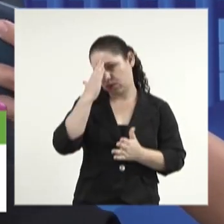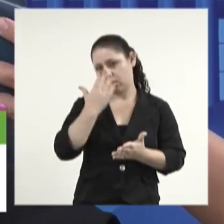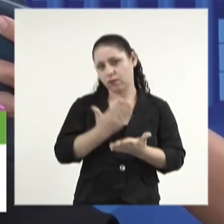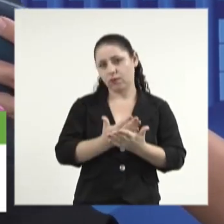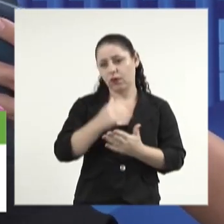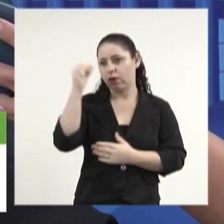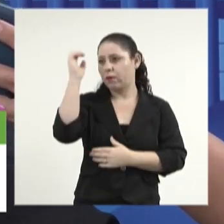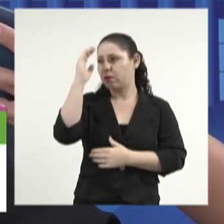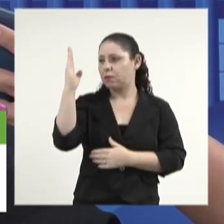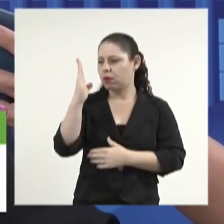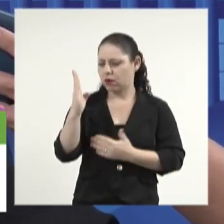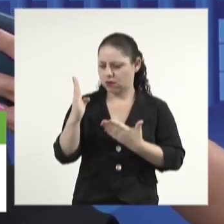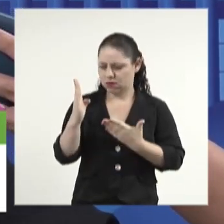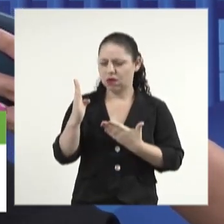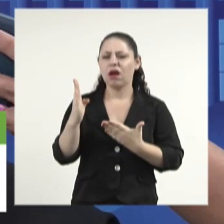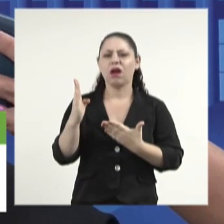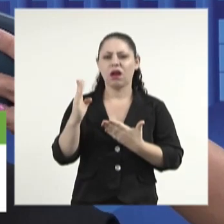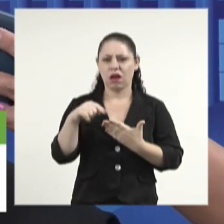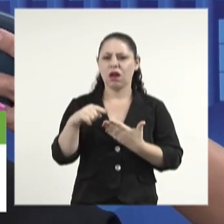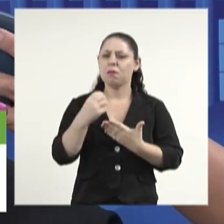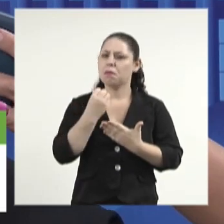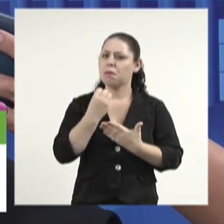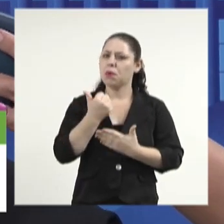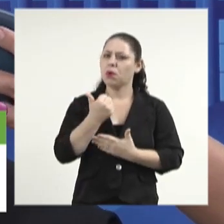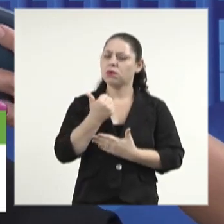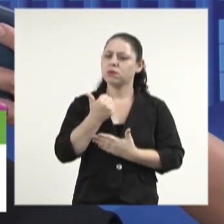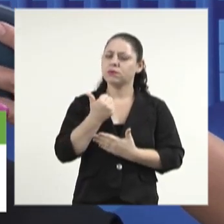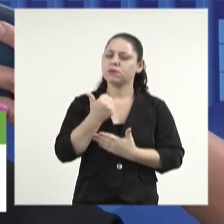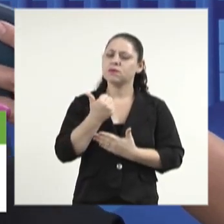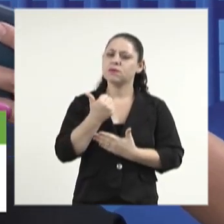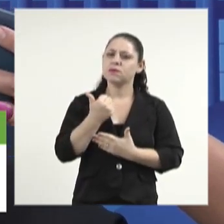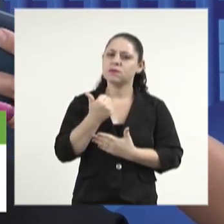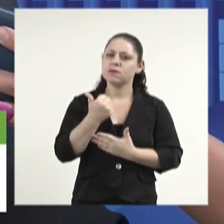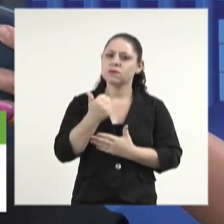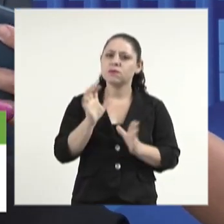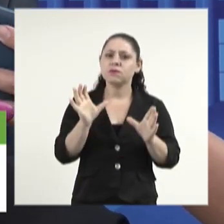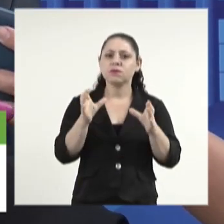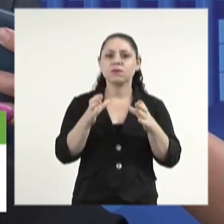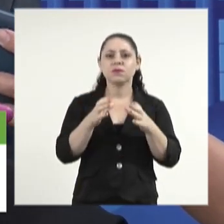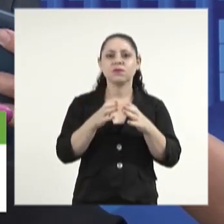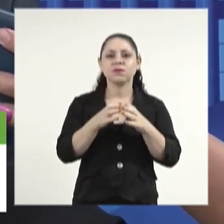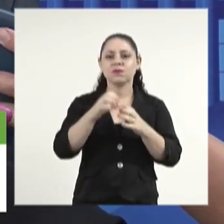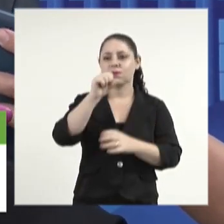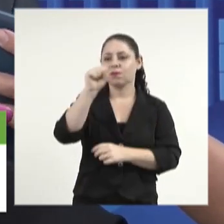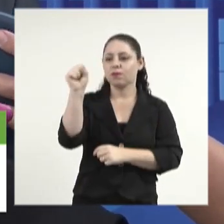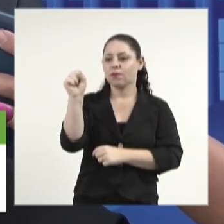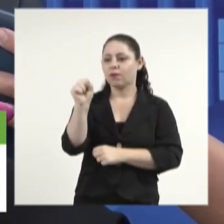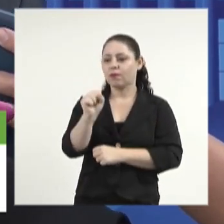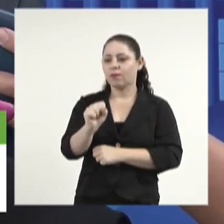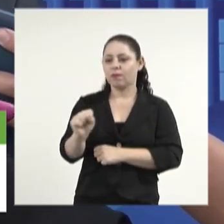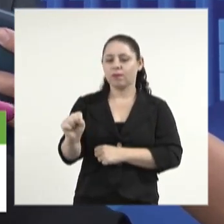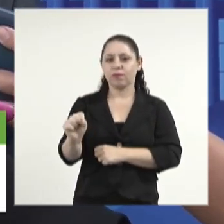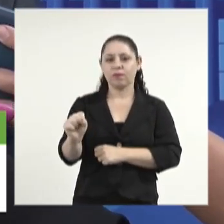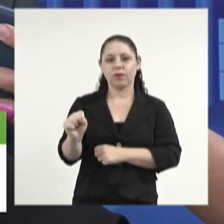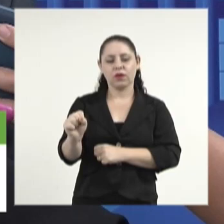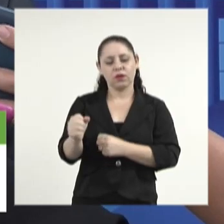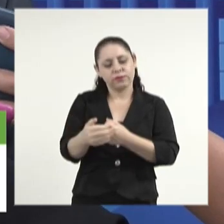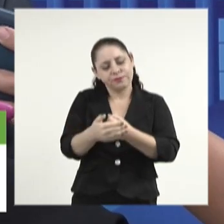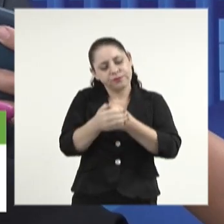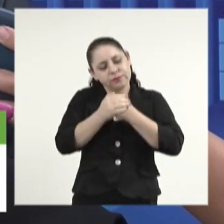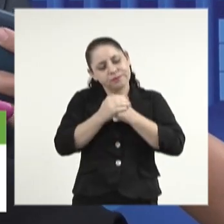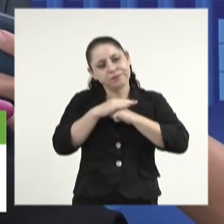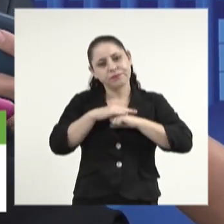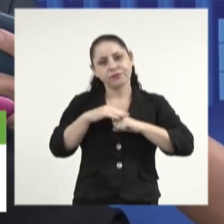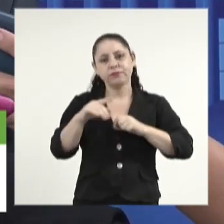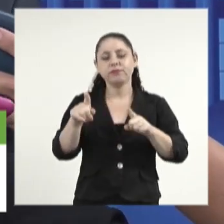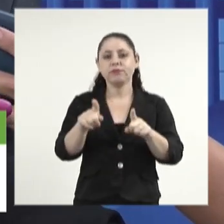terra brasileira foi uma terra muito generosa com nós salesianos. Acolheu muito bem.